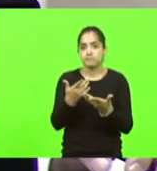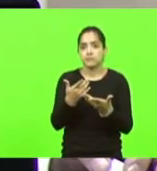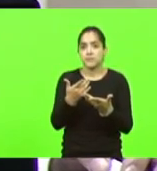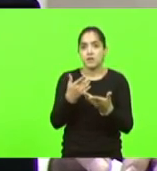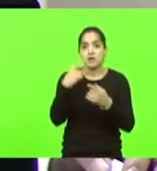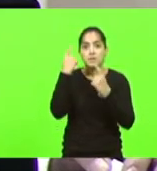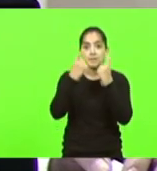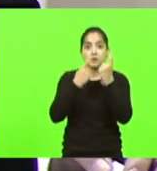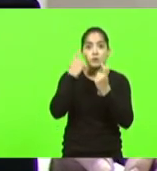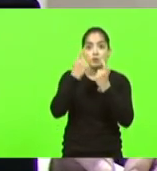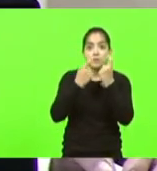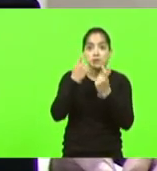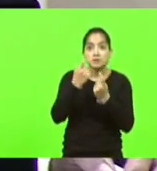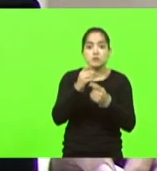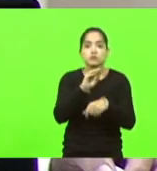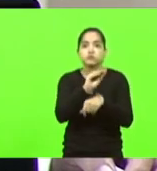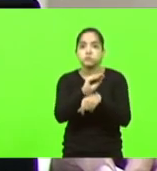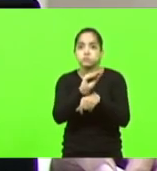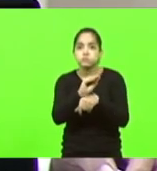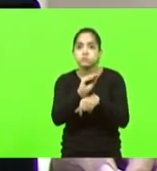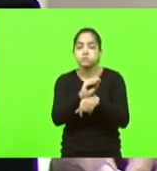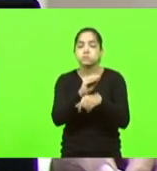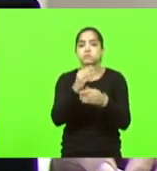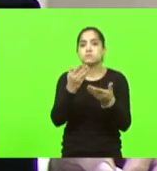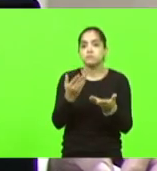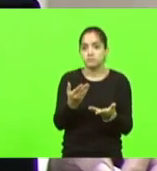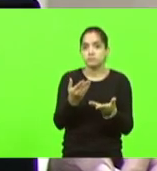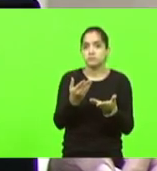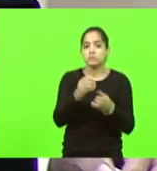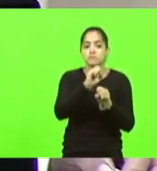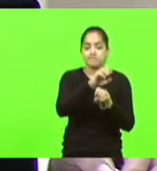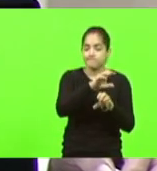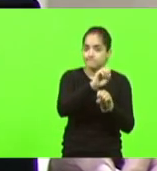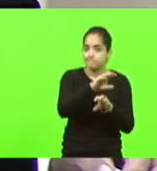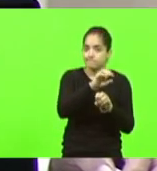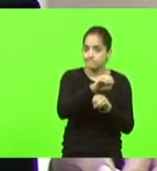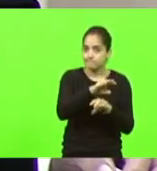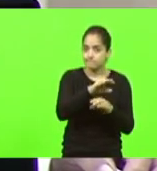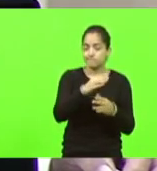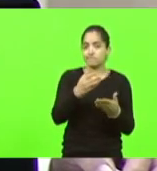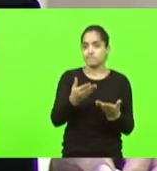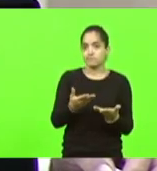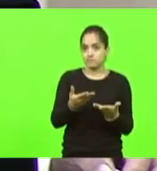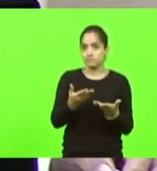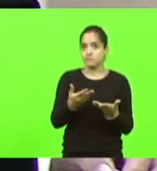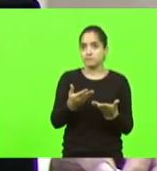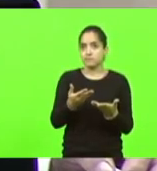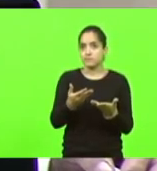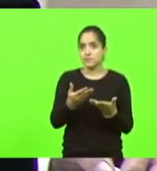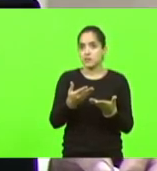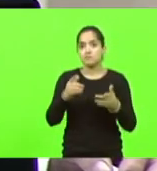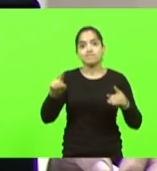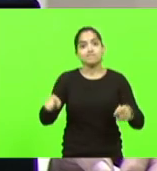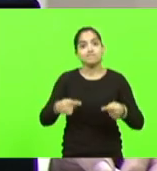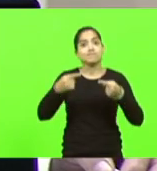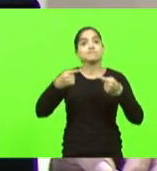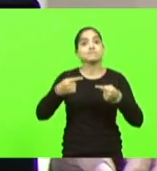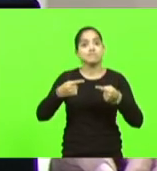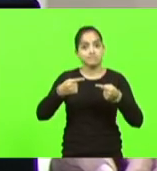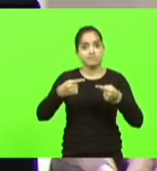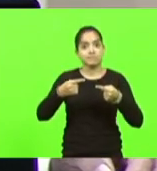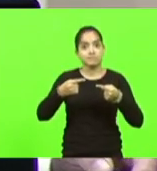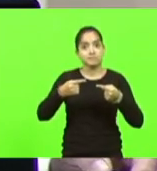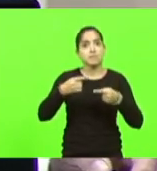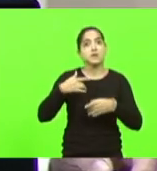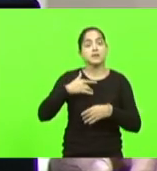sua preocupação de colocar o alimento na mesa de da educação dos seus filhos de fazer o enfrentamento para ter